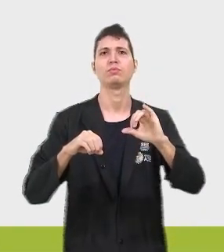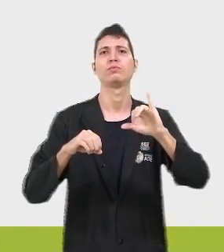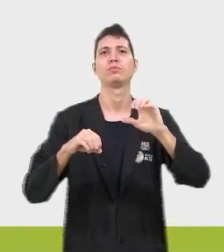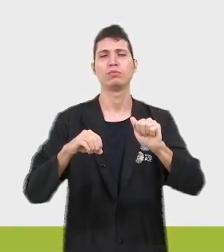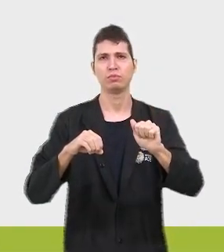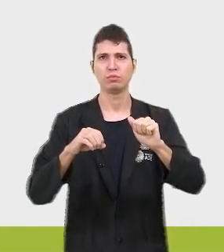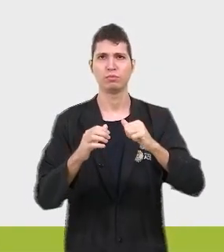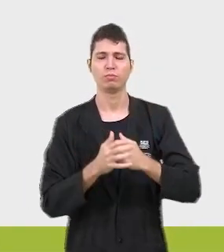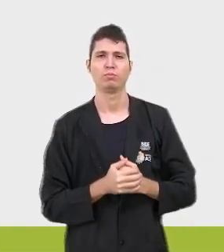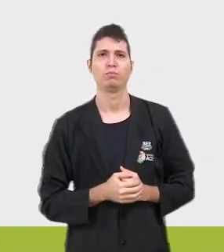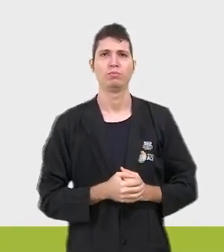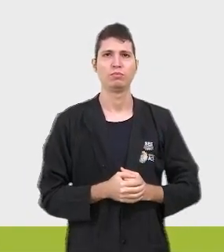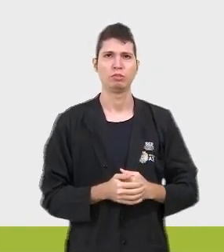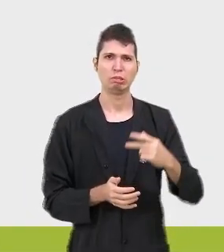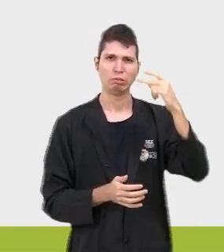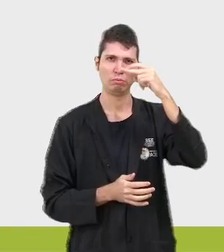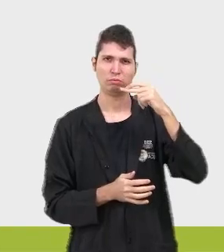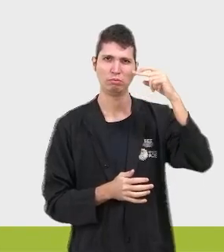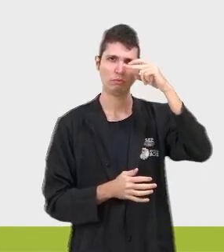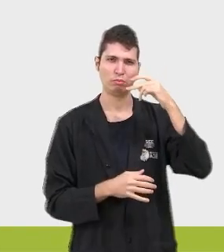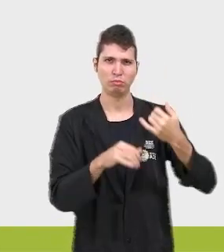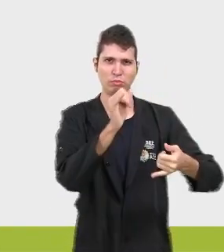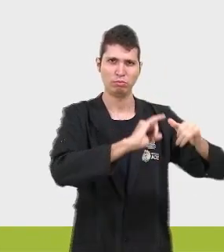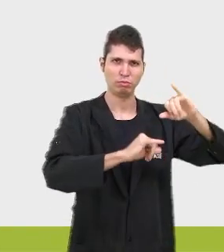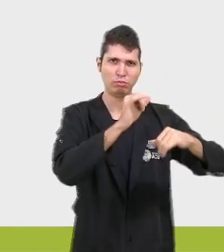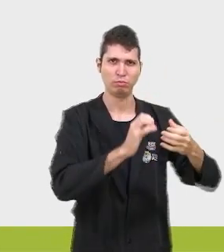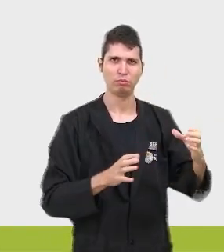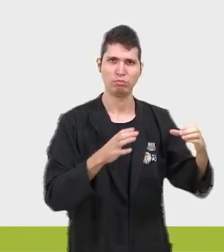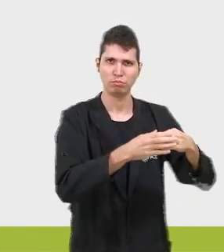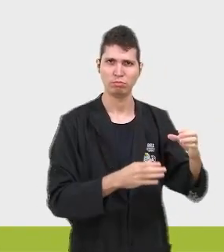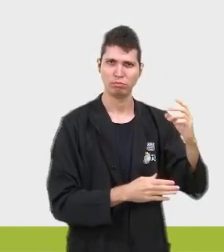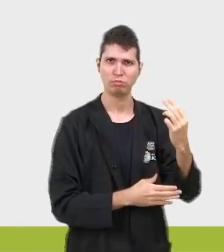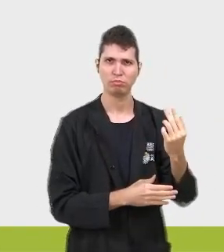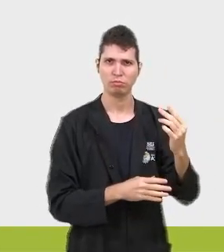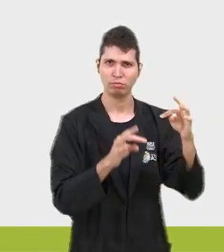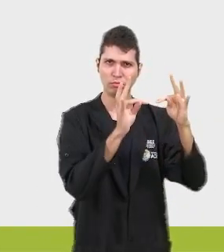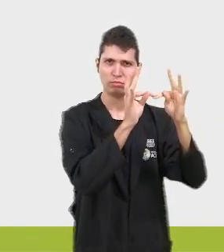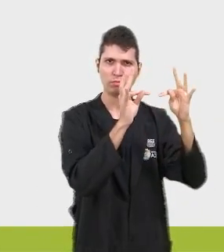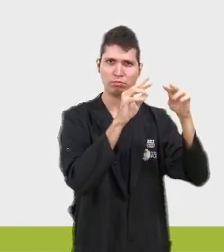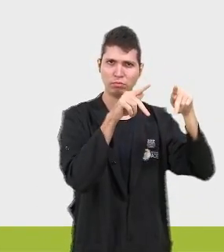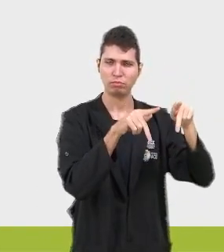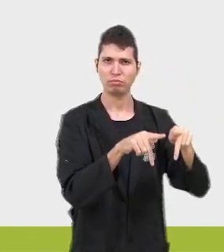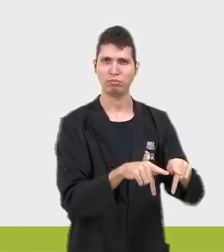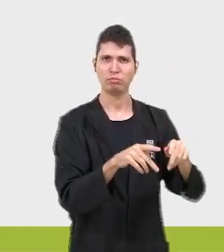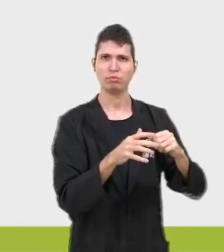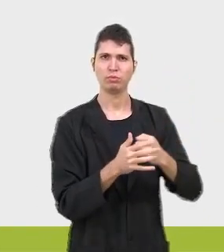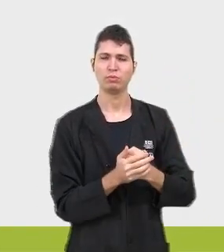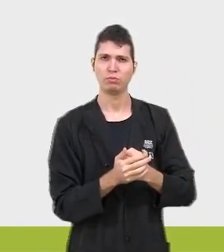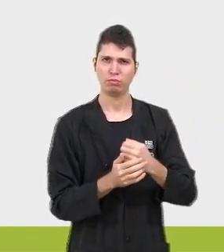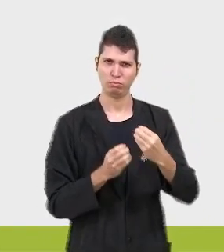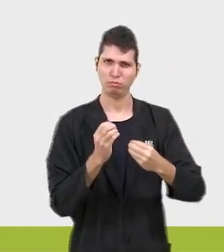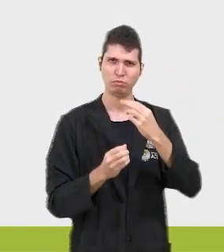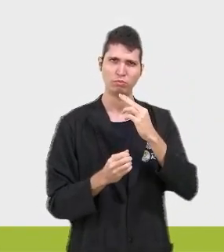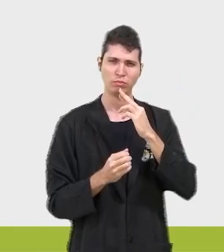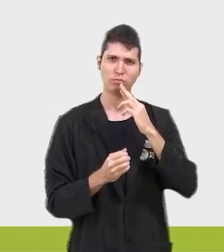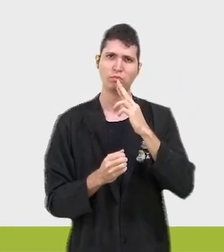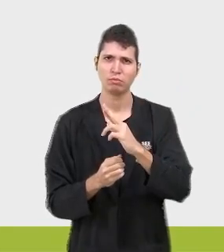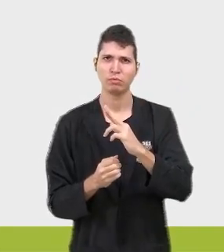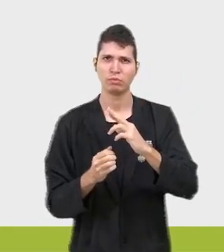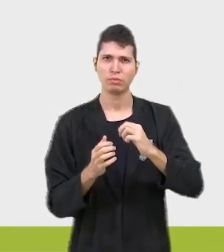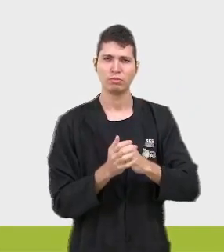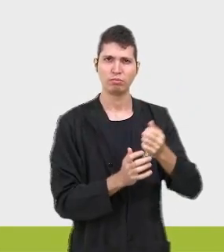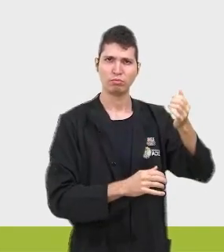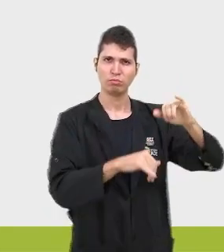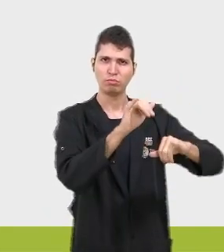que estiverem no mesmo grupo da tabela periódica, como é que eu vou concluir que um elemento ele possui